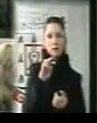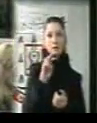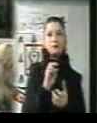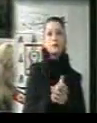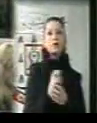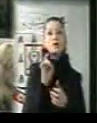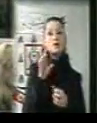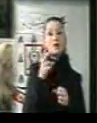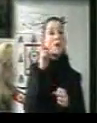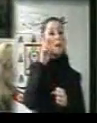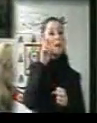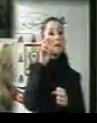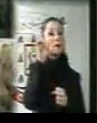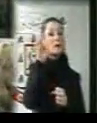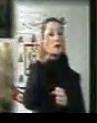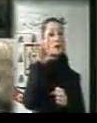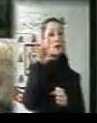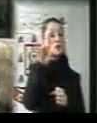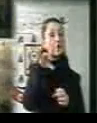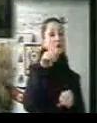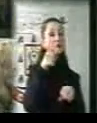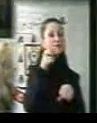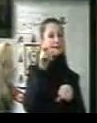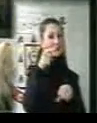Só lembrando que nós temos ainda 17 minutos.